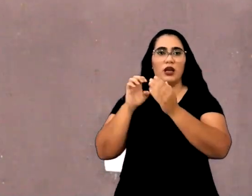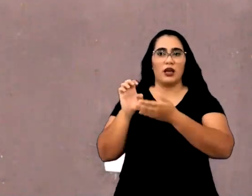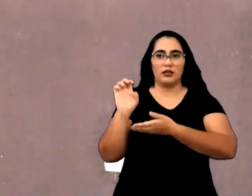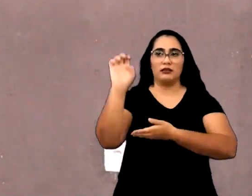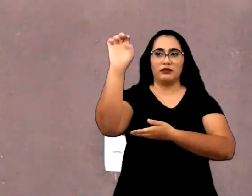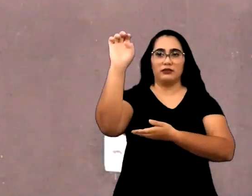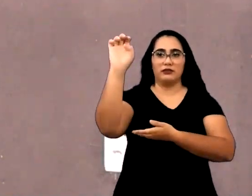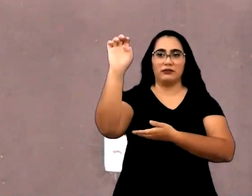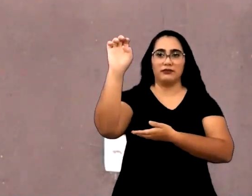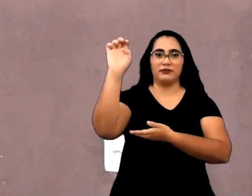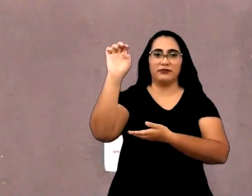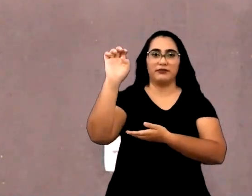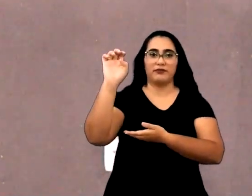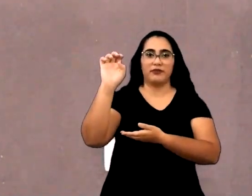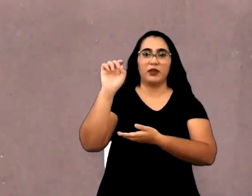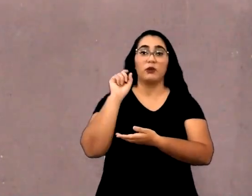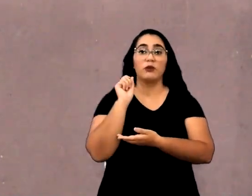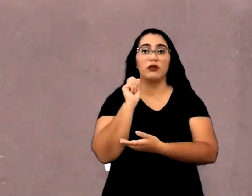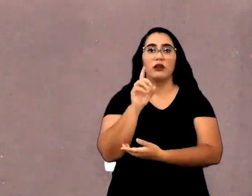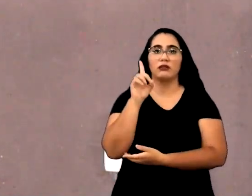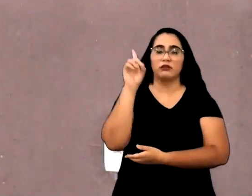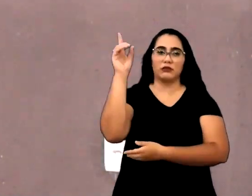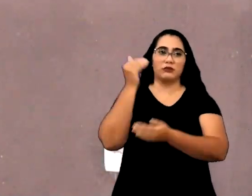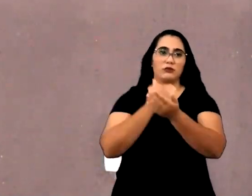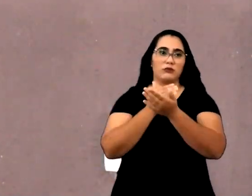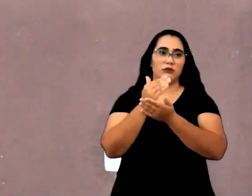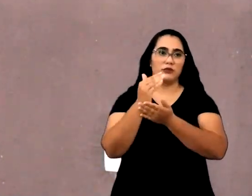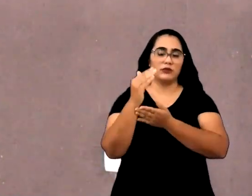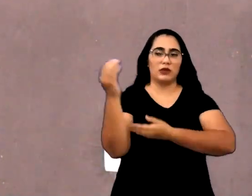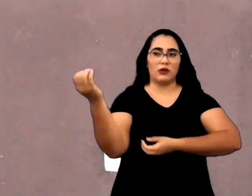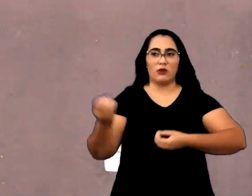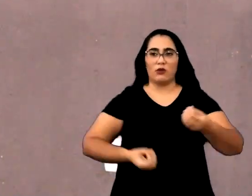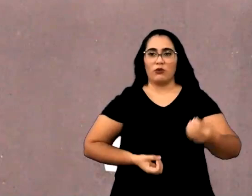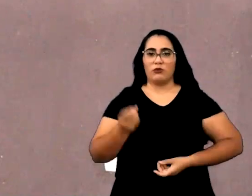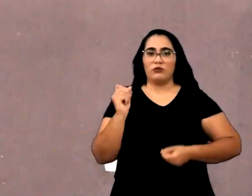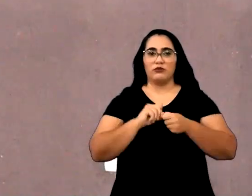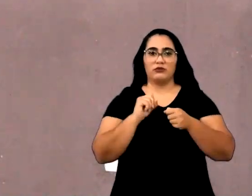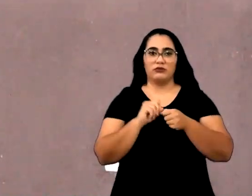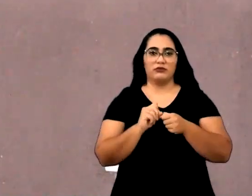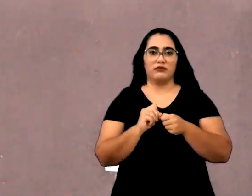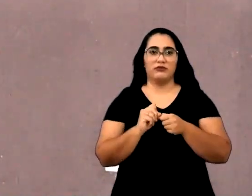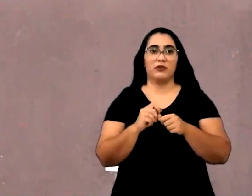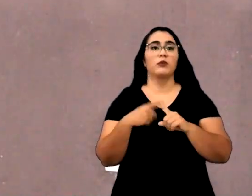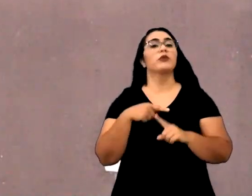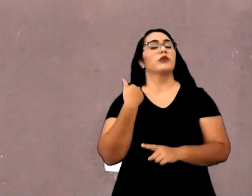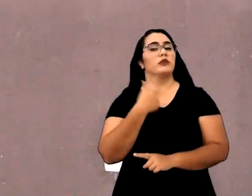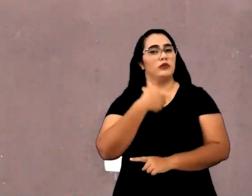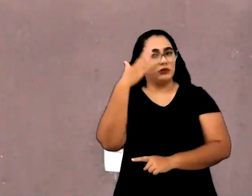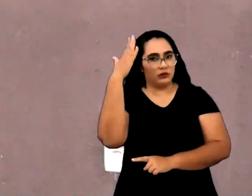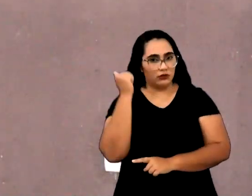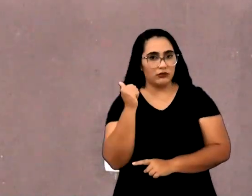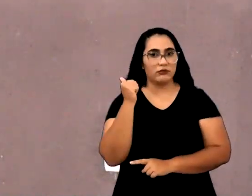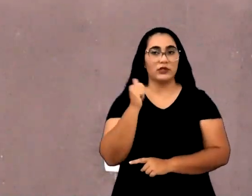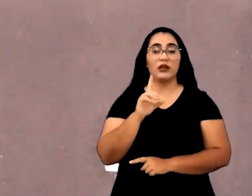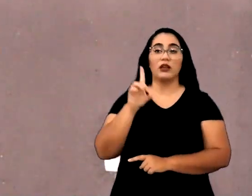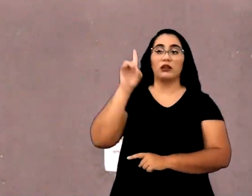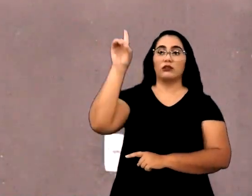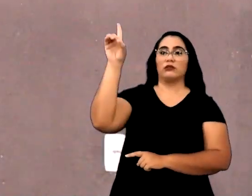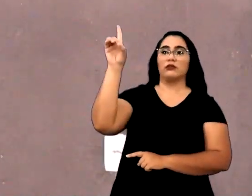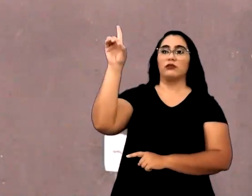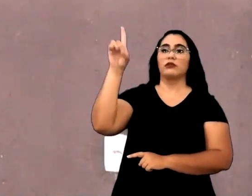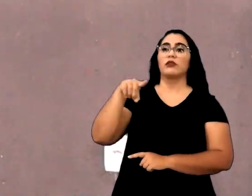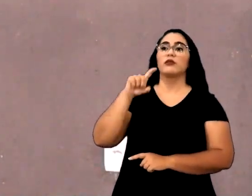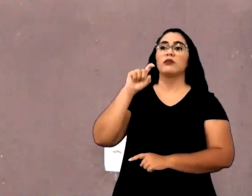Elias, o Deus começa a agir. Porque sabemos que esse Deus é a